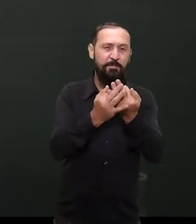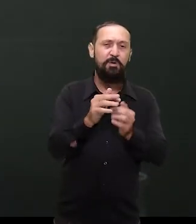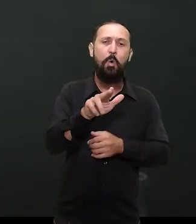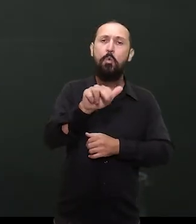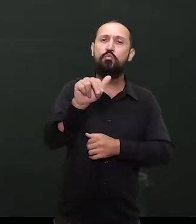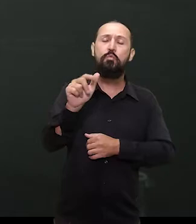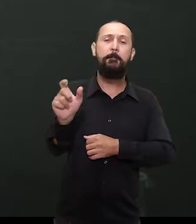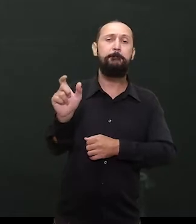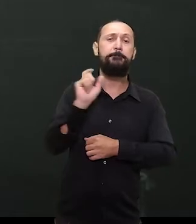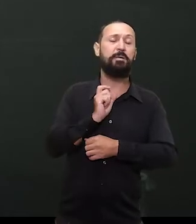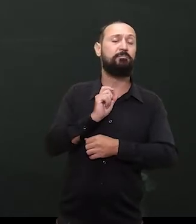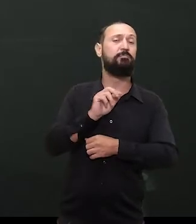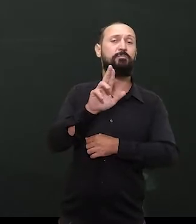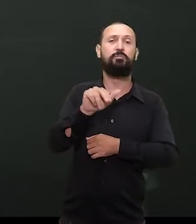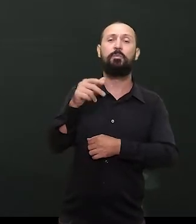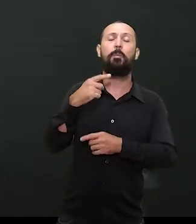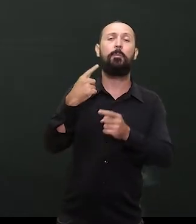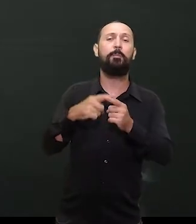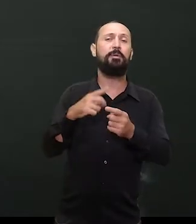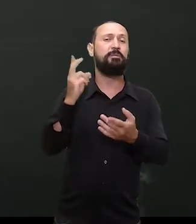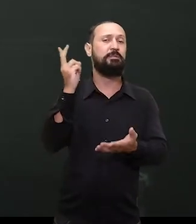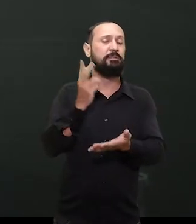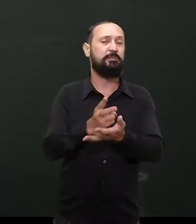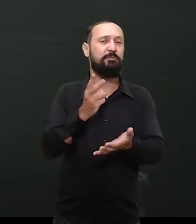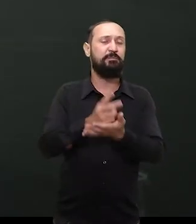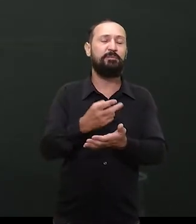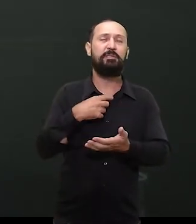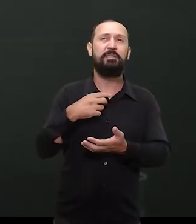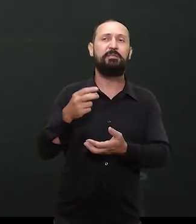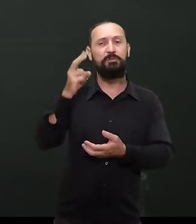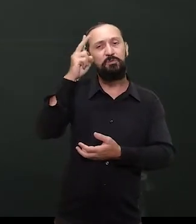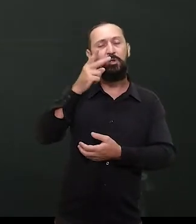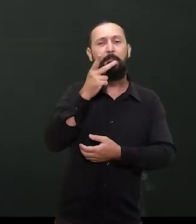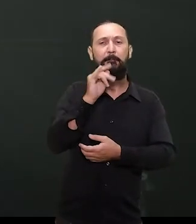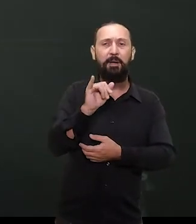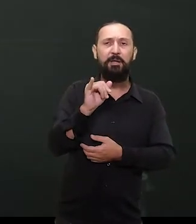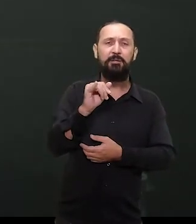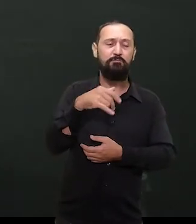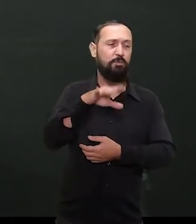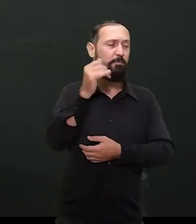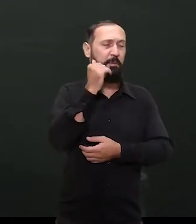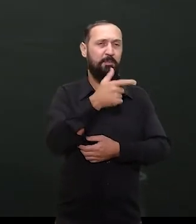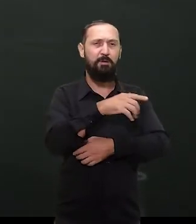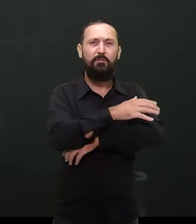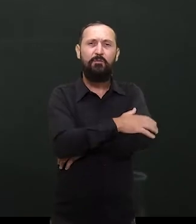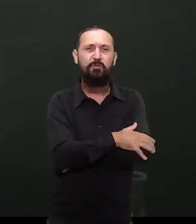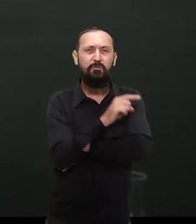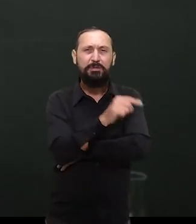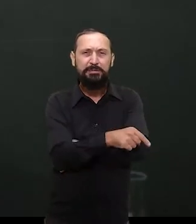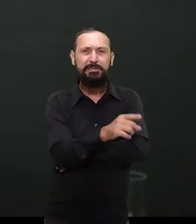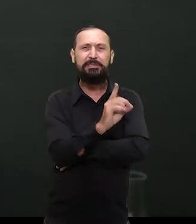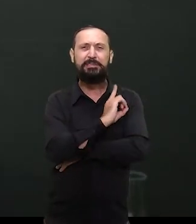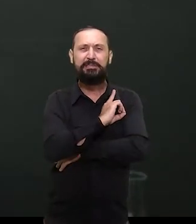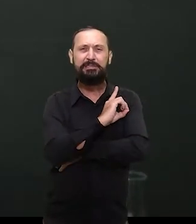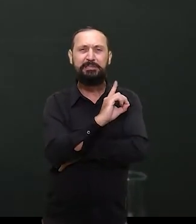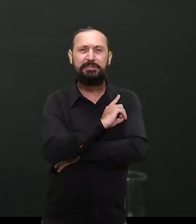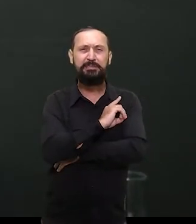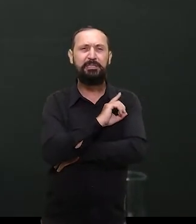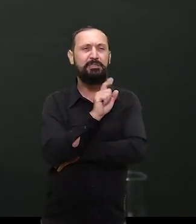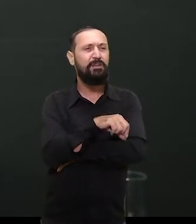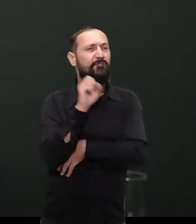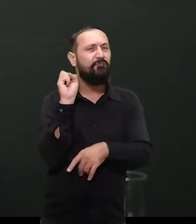nunca falaram nada porque a gente sempre tem relatos de Pais principalmente mulheres só desligada